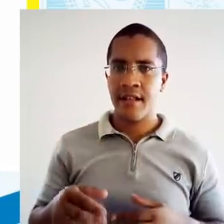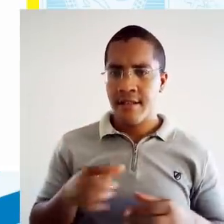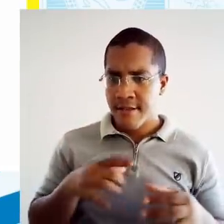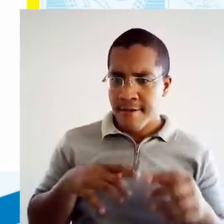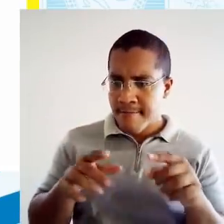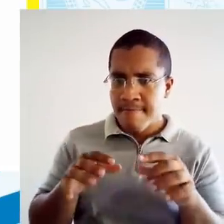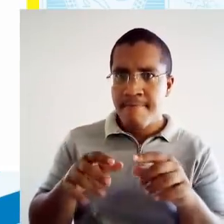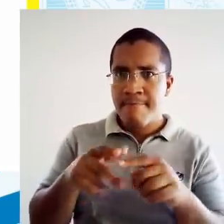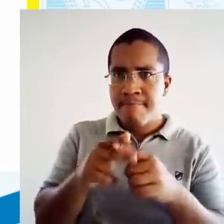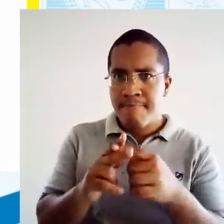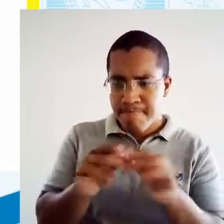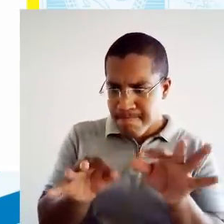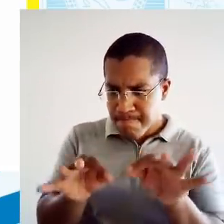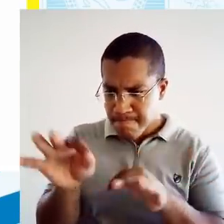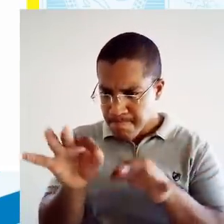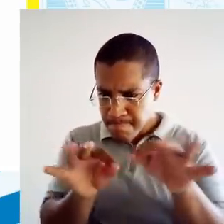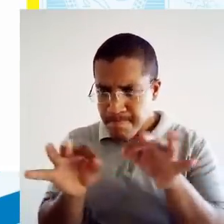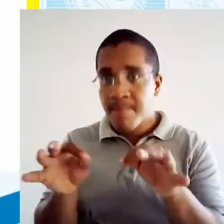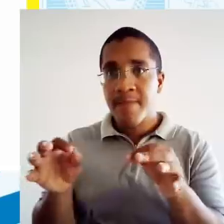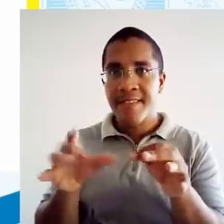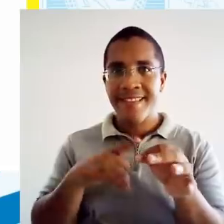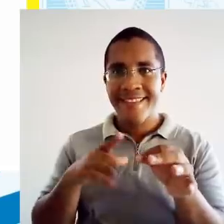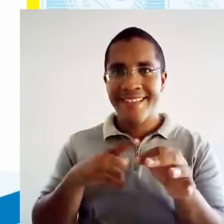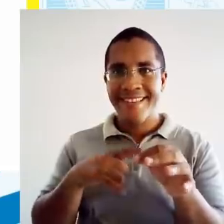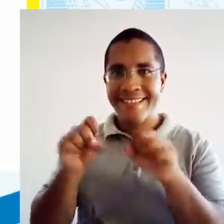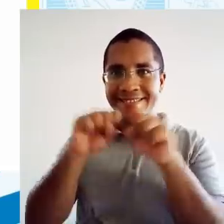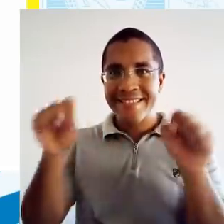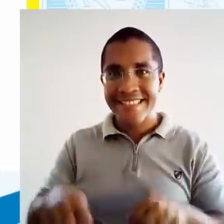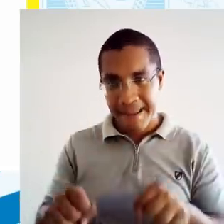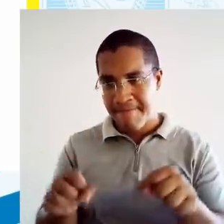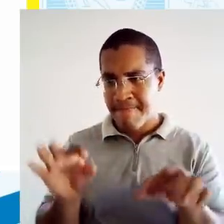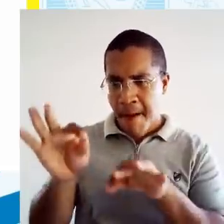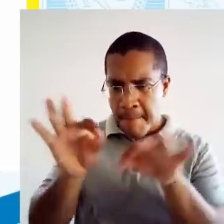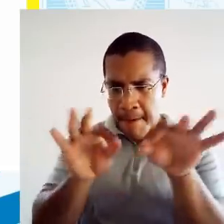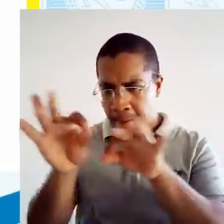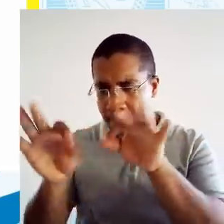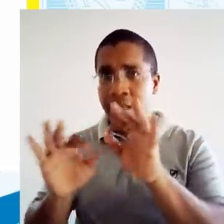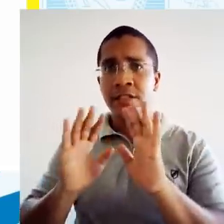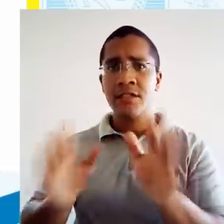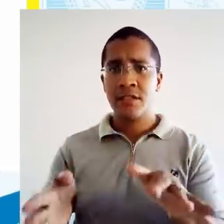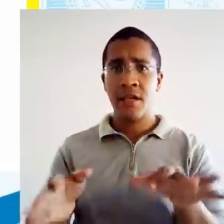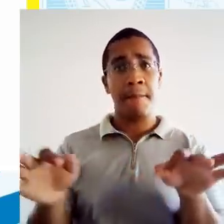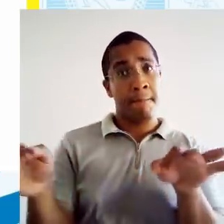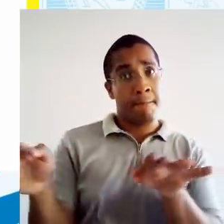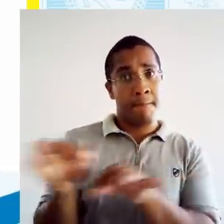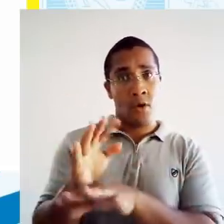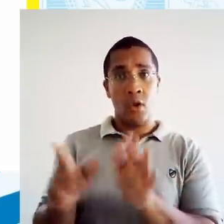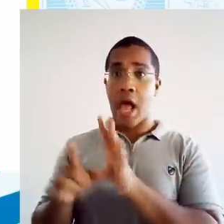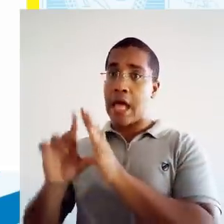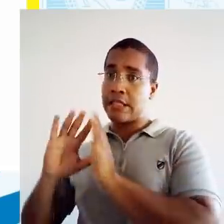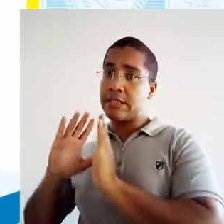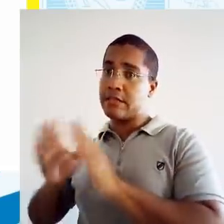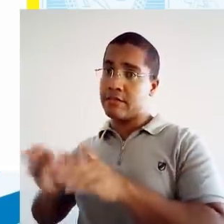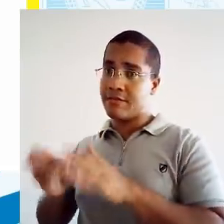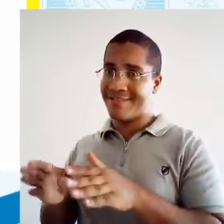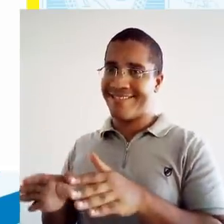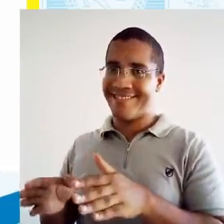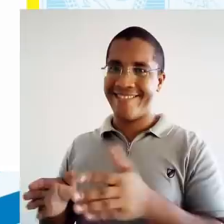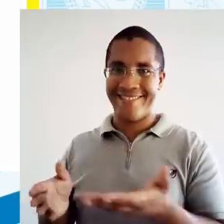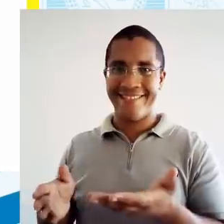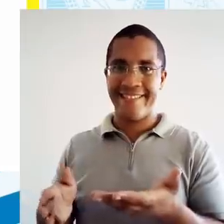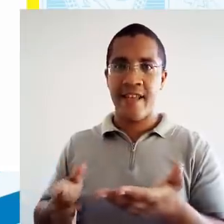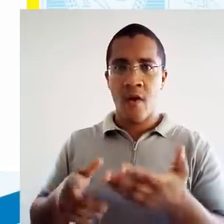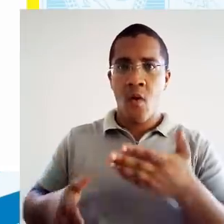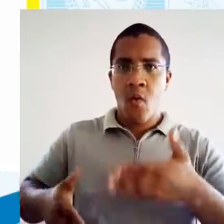de montagem de sistemas que são constituídos por modelos que já são pré-existentes, ou seja,